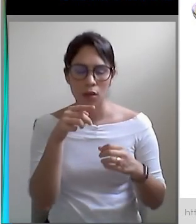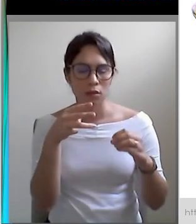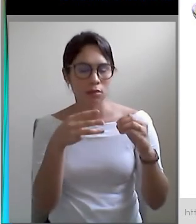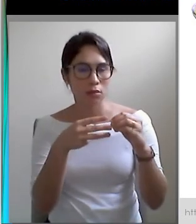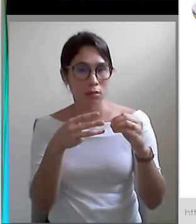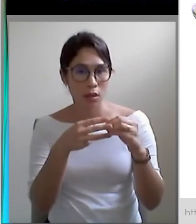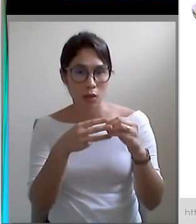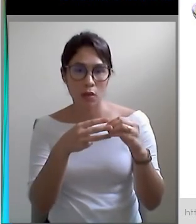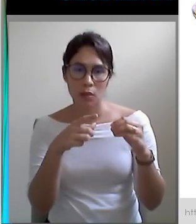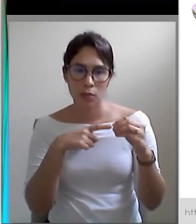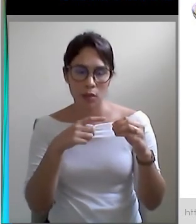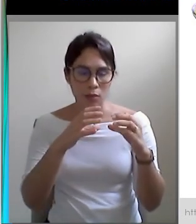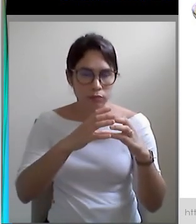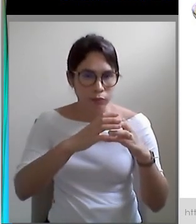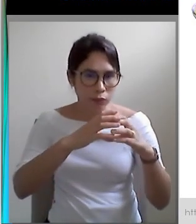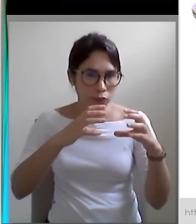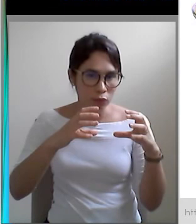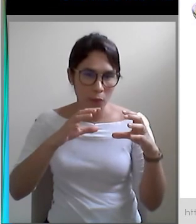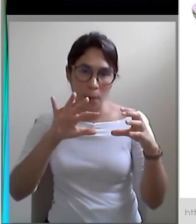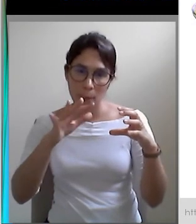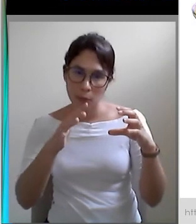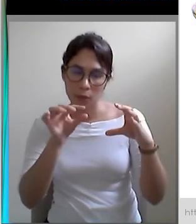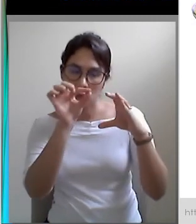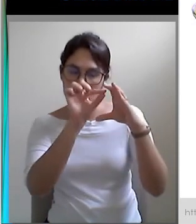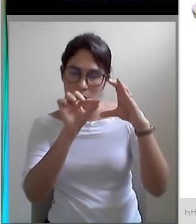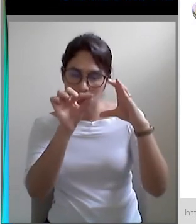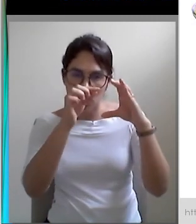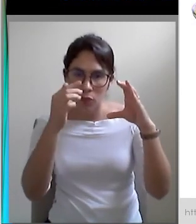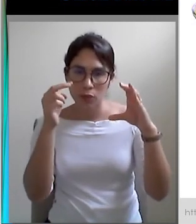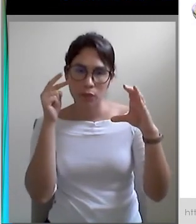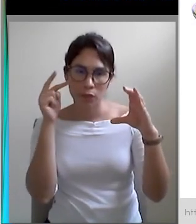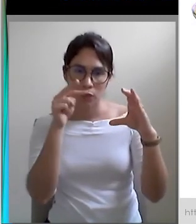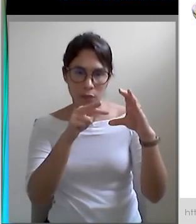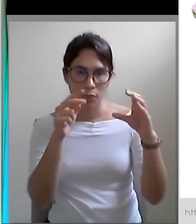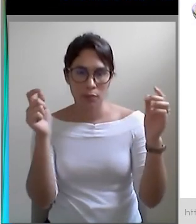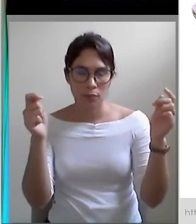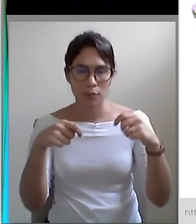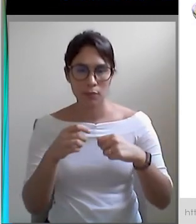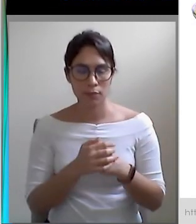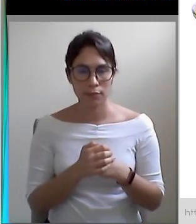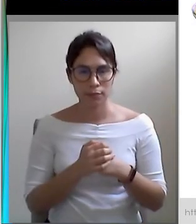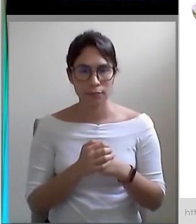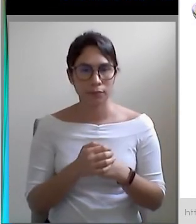as plaquetas apresentam tamanho moderado e grânulos bem visíveis.